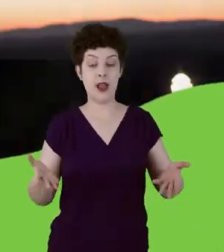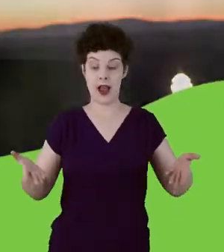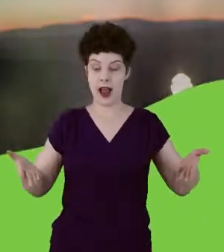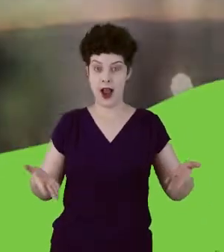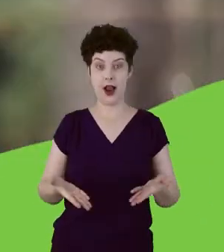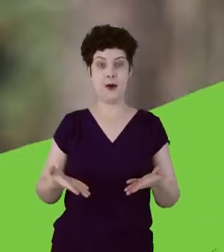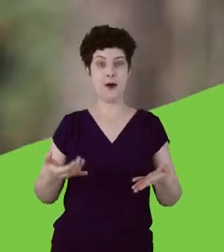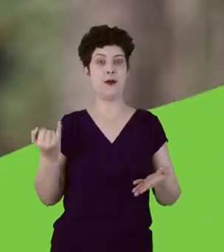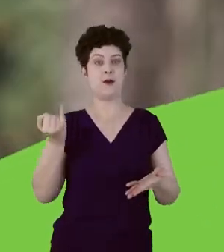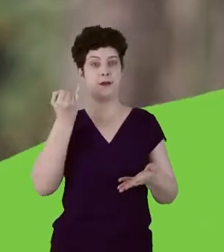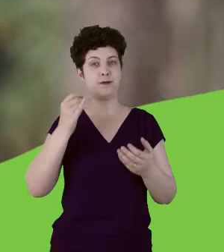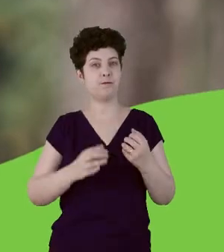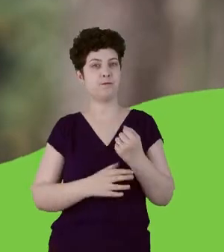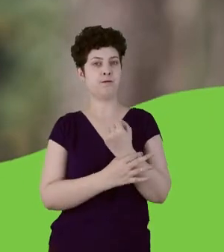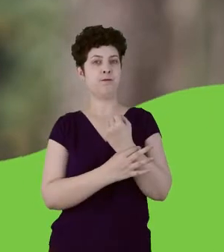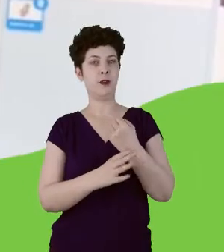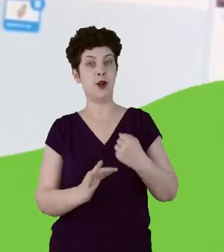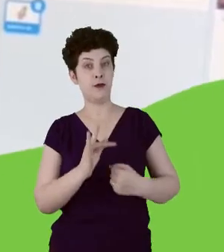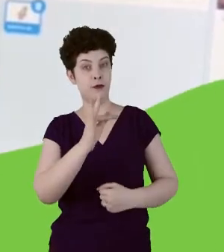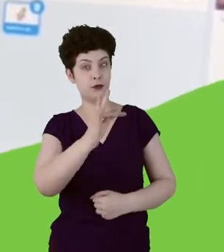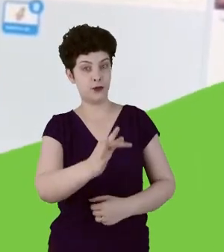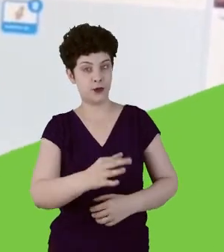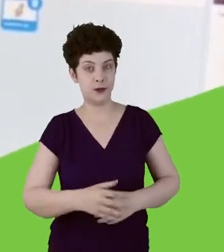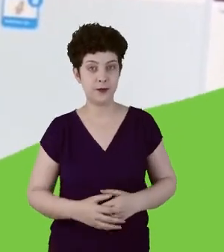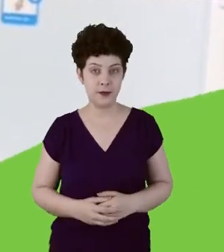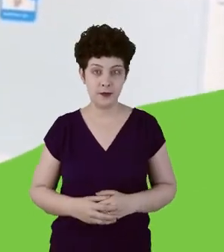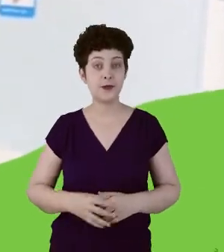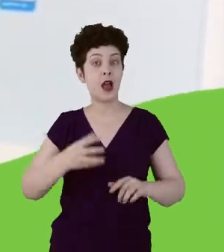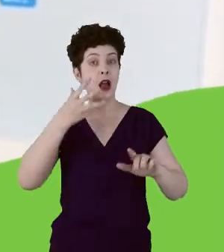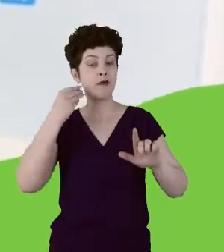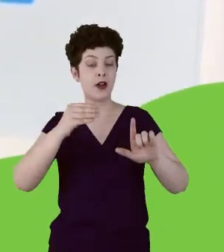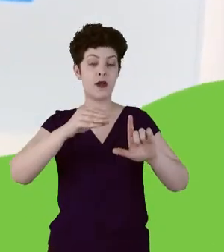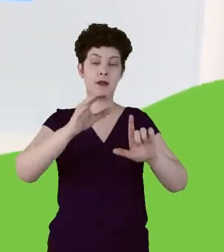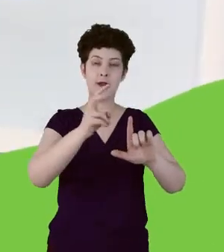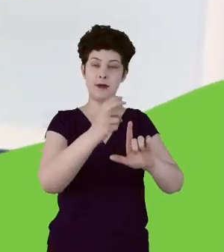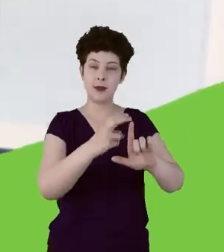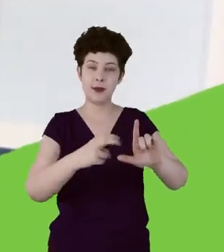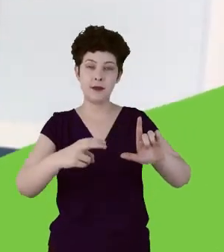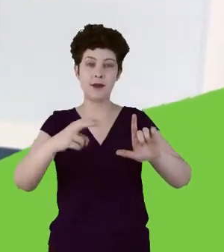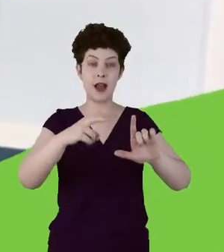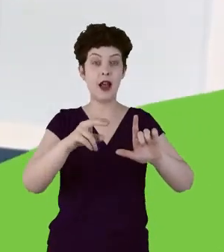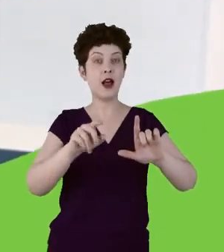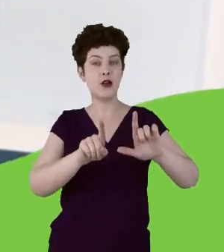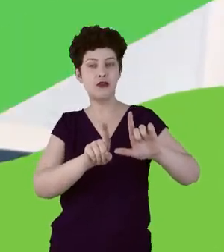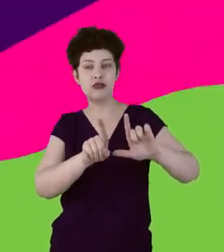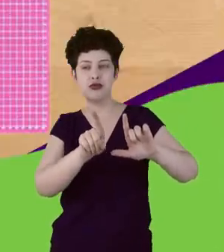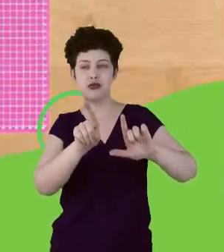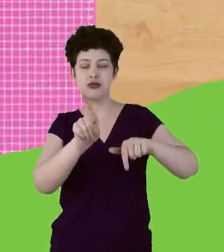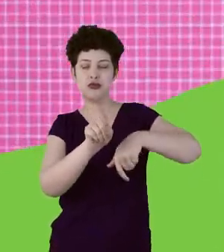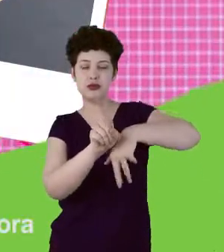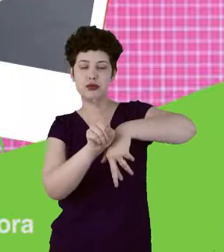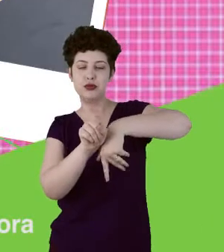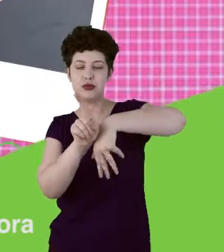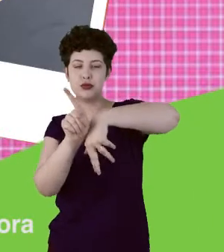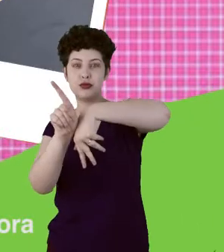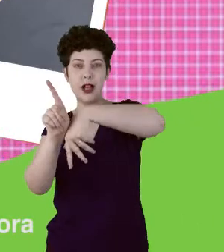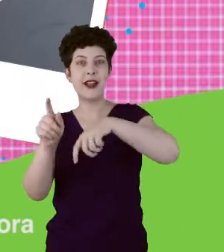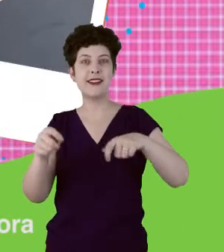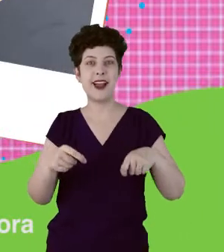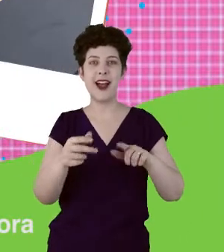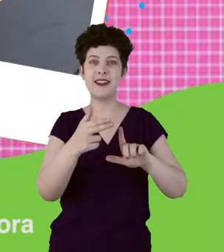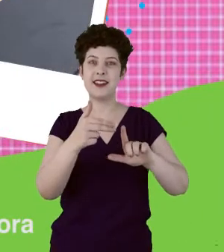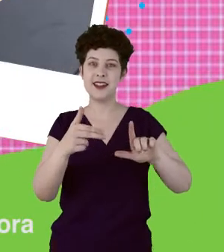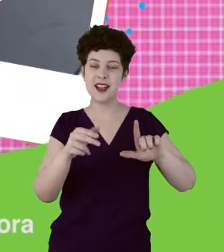agora, para garantir o futuro. No Scratch, você pode animar o seu foguete no espaço também. Depois de